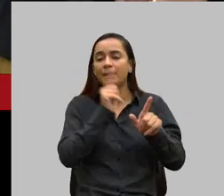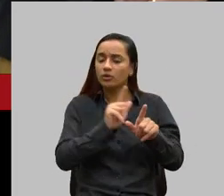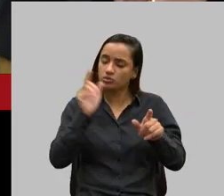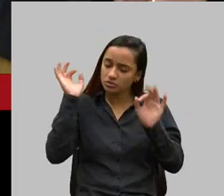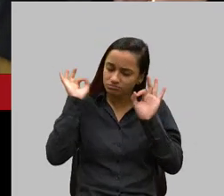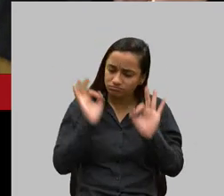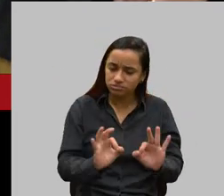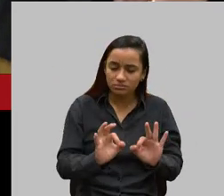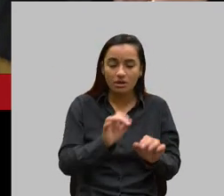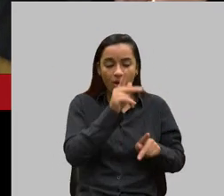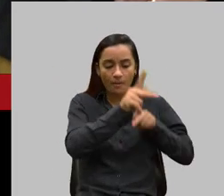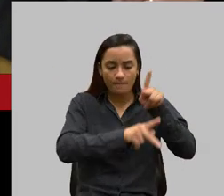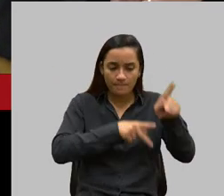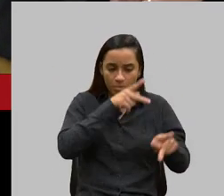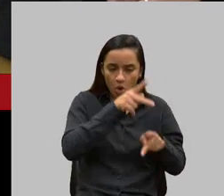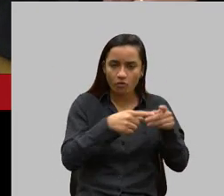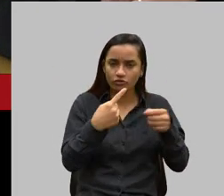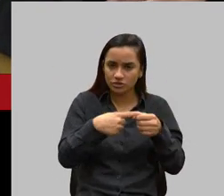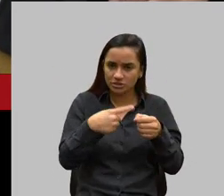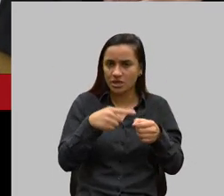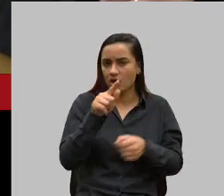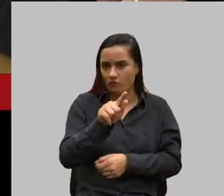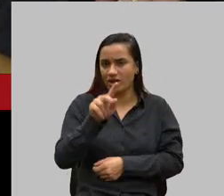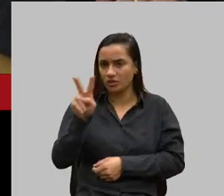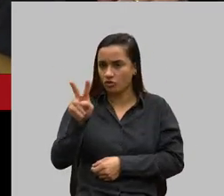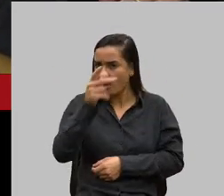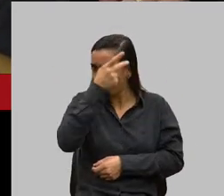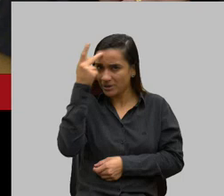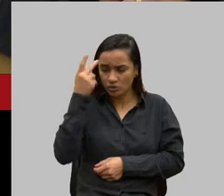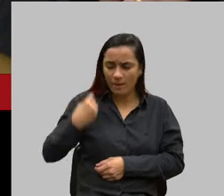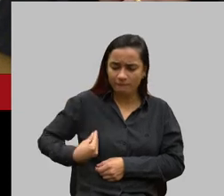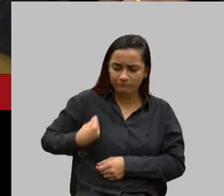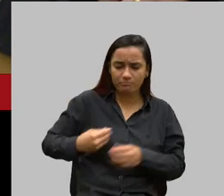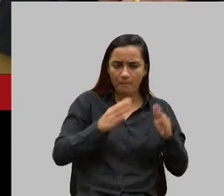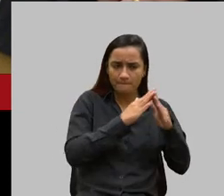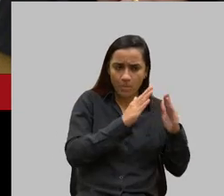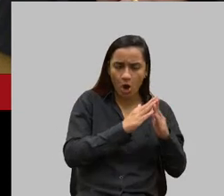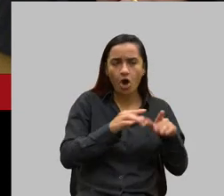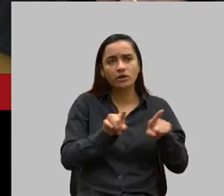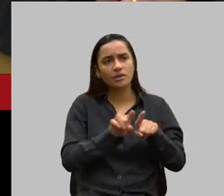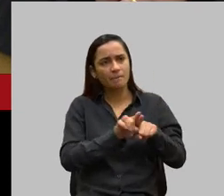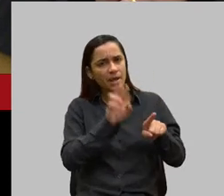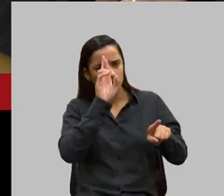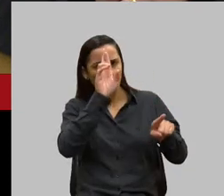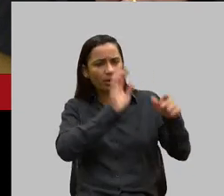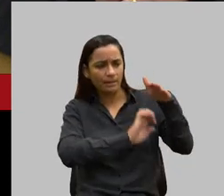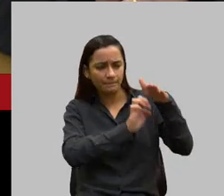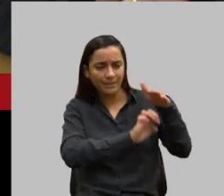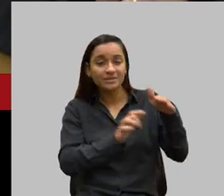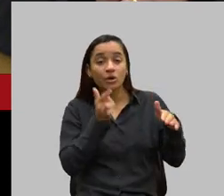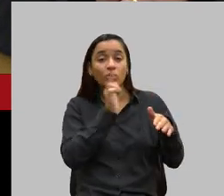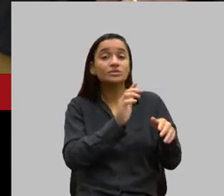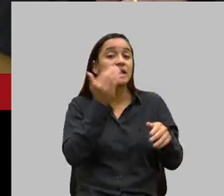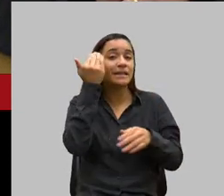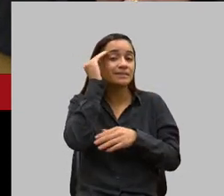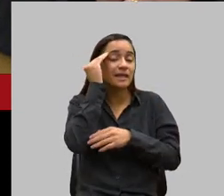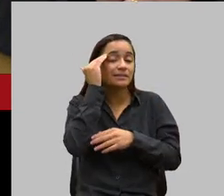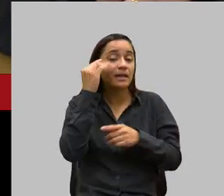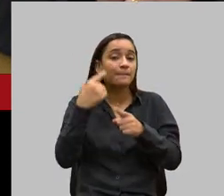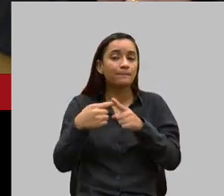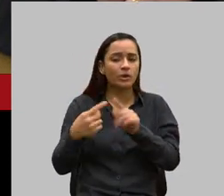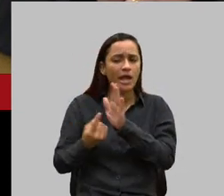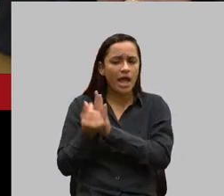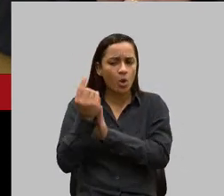e o o morador né o empresário da região Leste possa entender porque recurso tem nós sabemos linha de